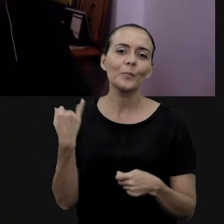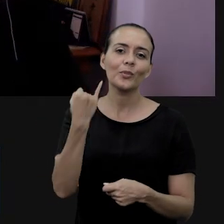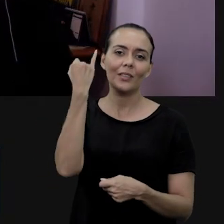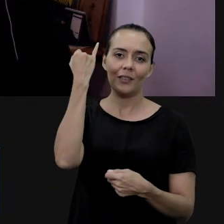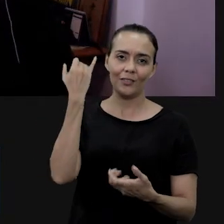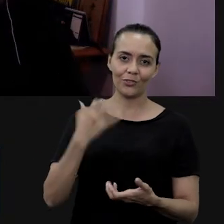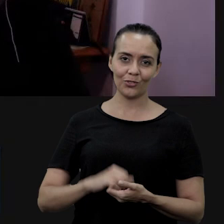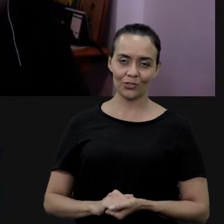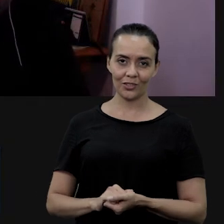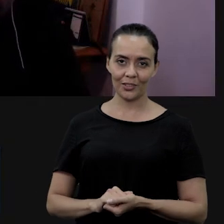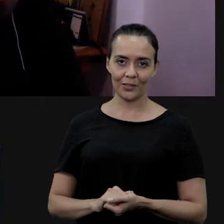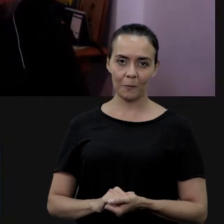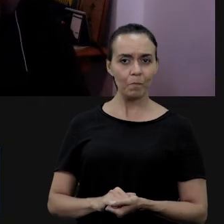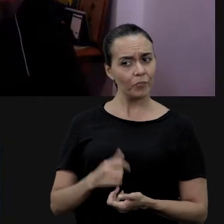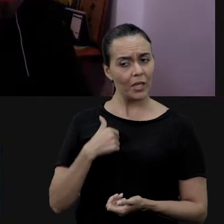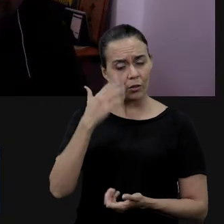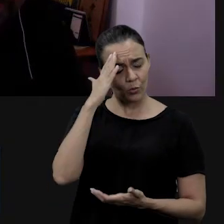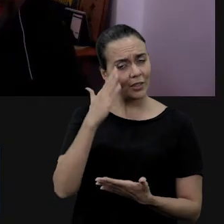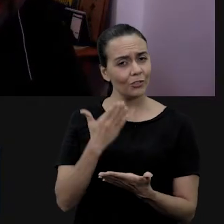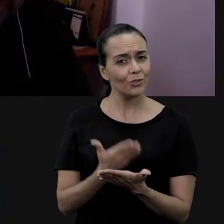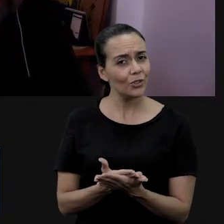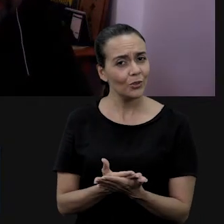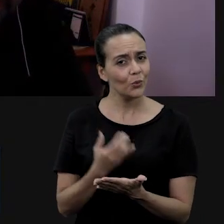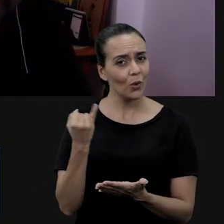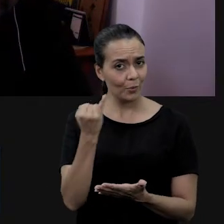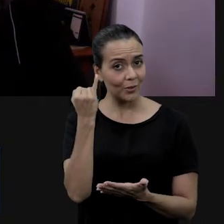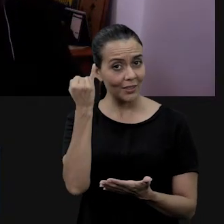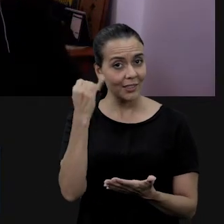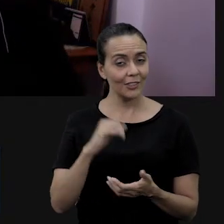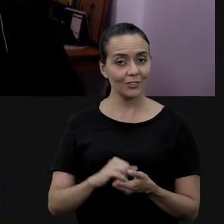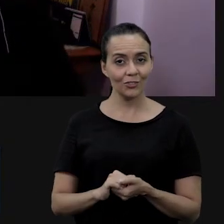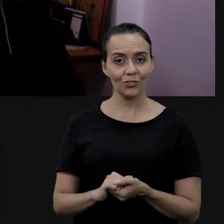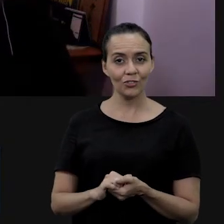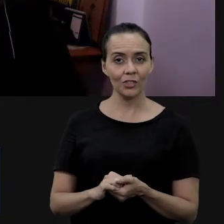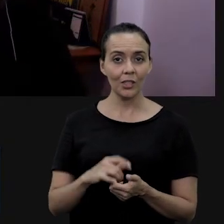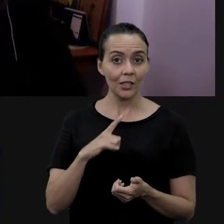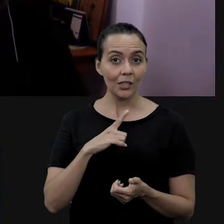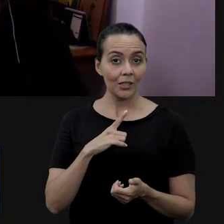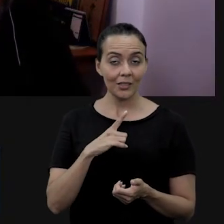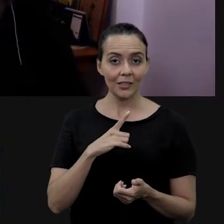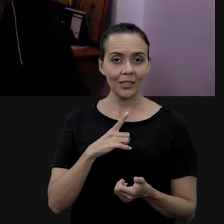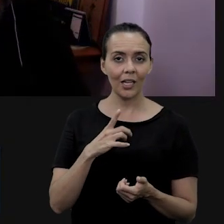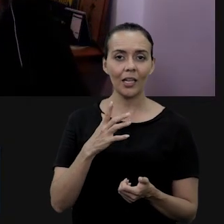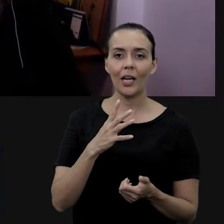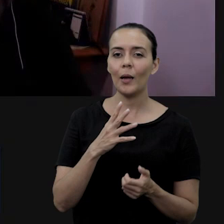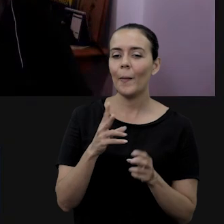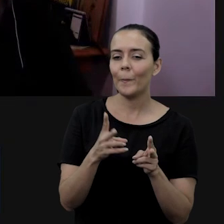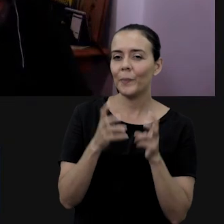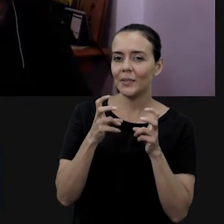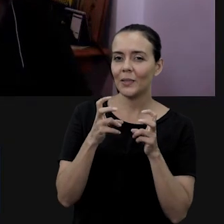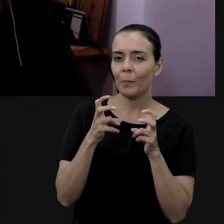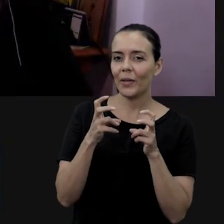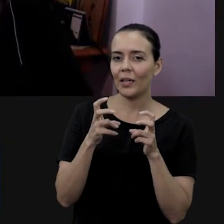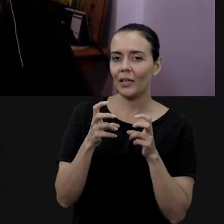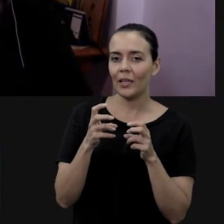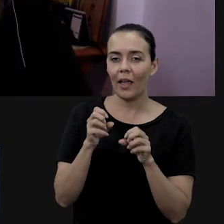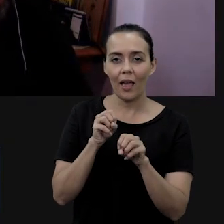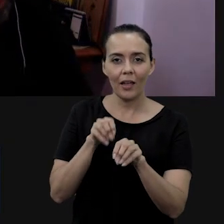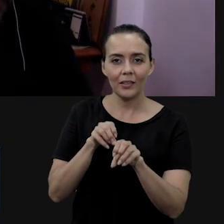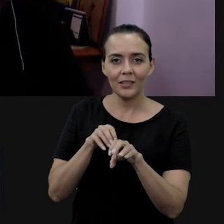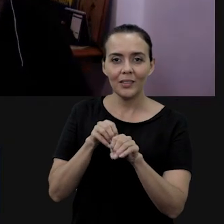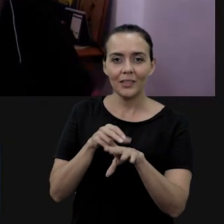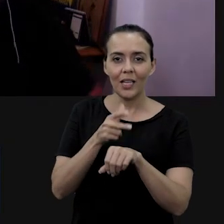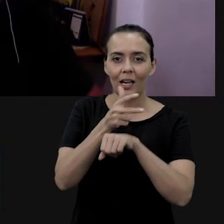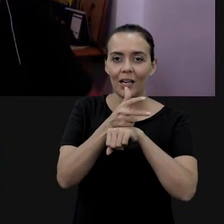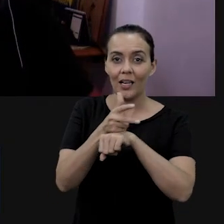alfabetizar, né? Acredito necessário uma matéria que alfabetize as pessoas com a câmera, para